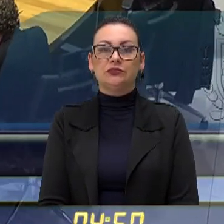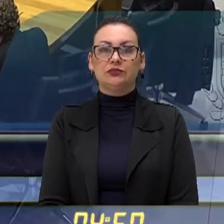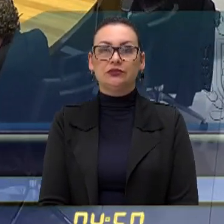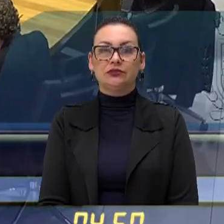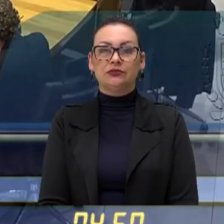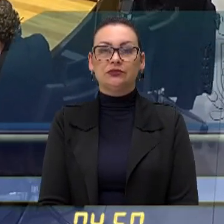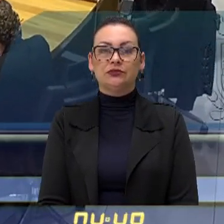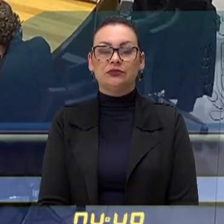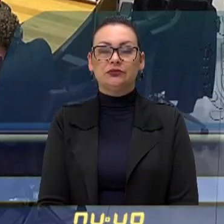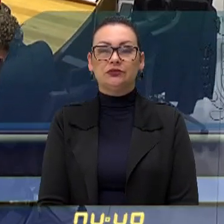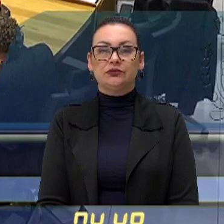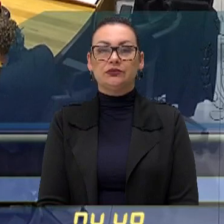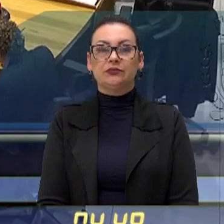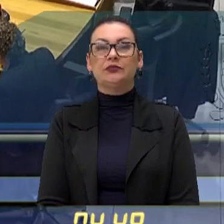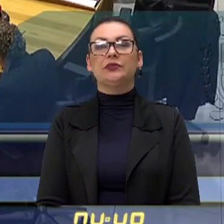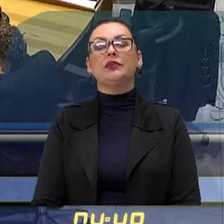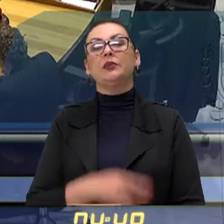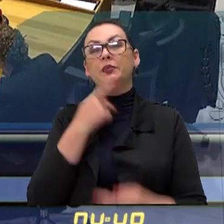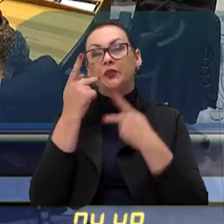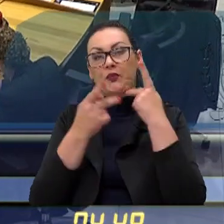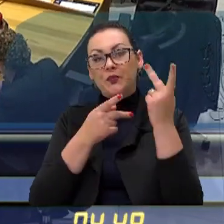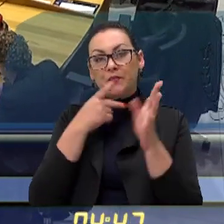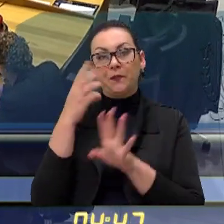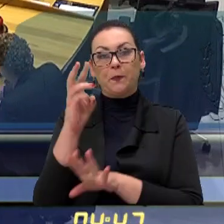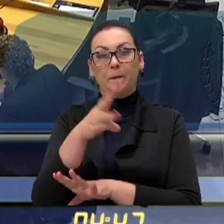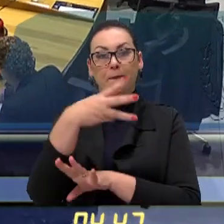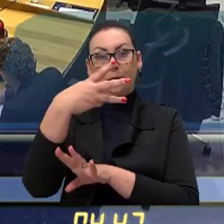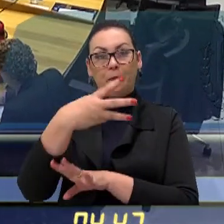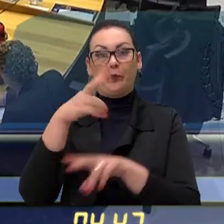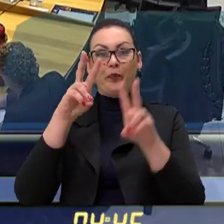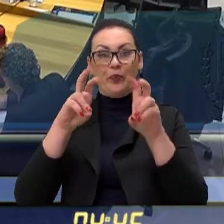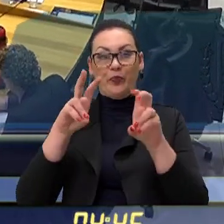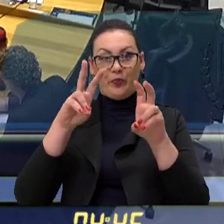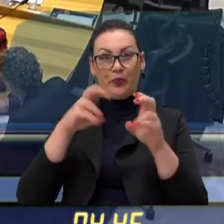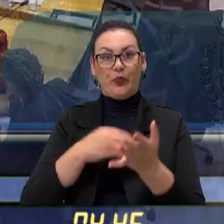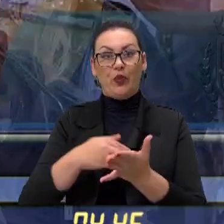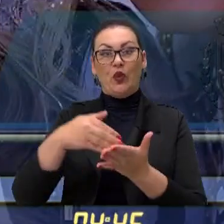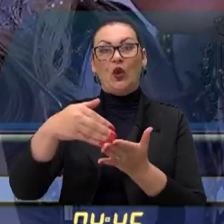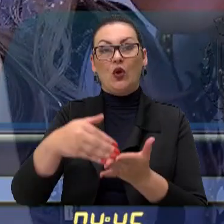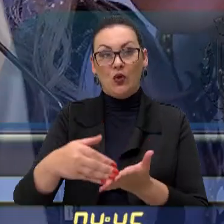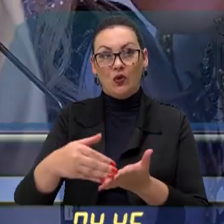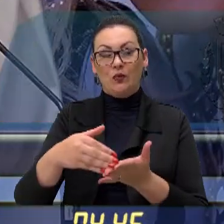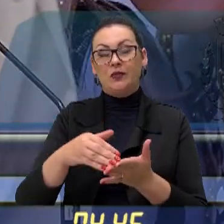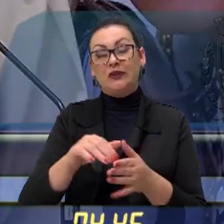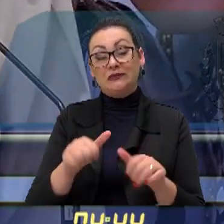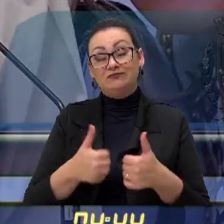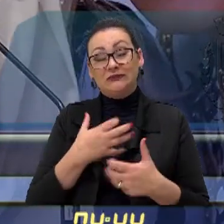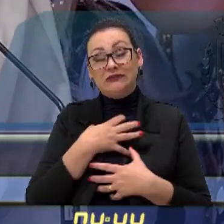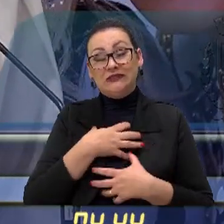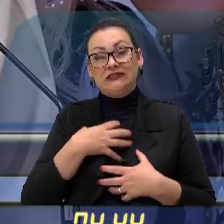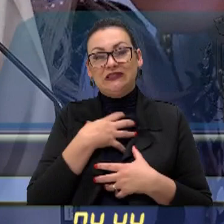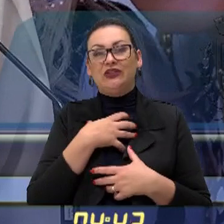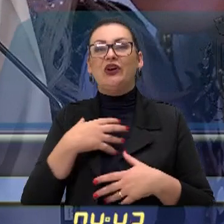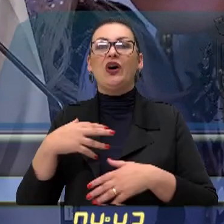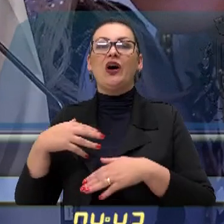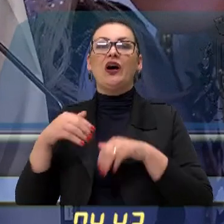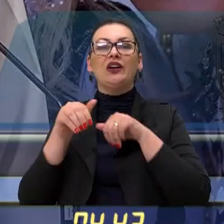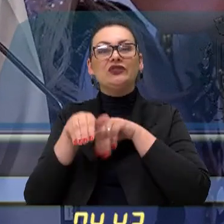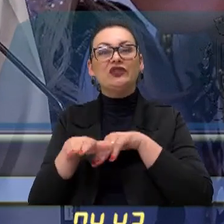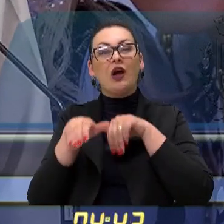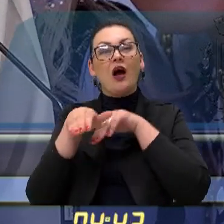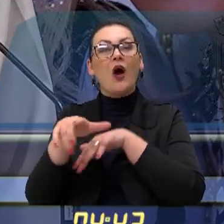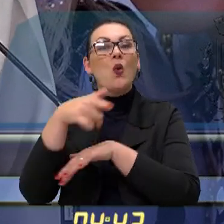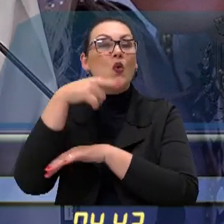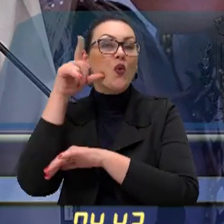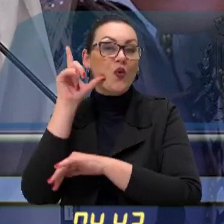gostaria de comentar 3 assuntos e vou começar pelo mais aprazível, que foi o desfile no dia de